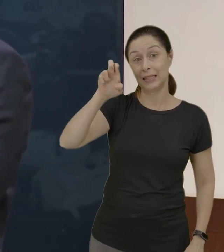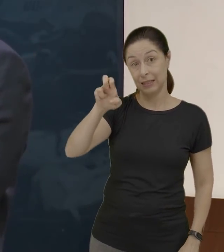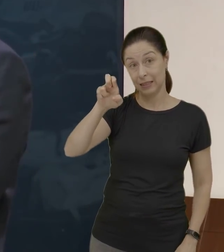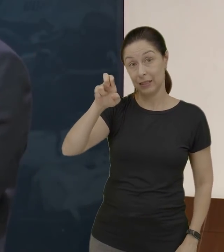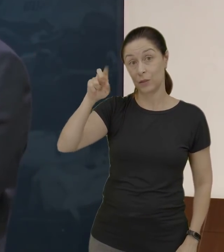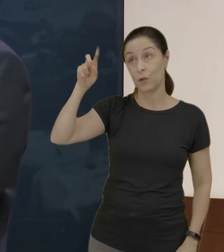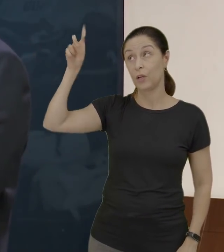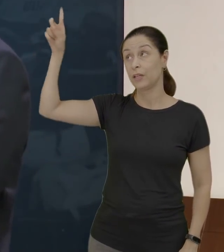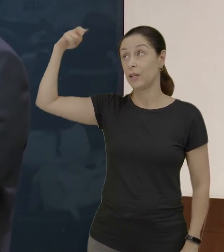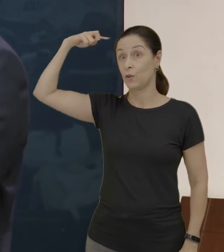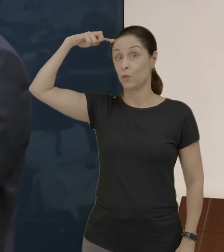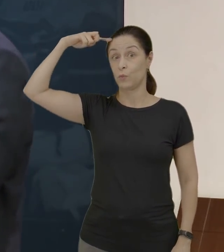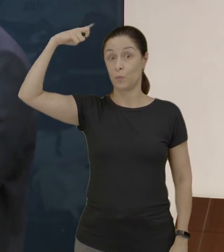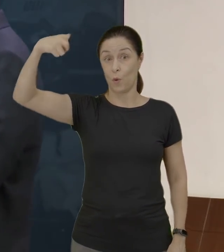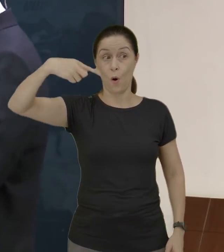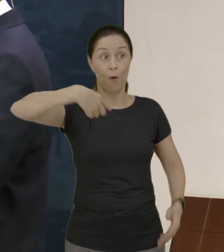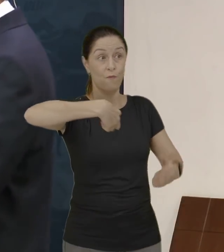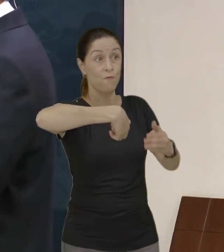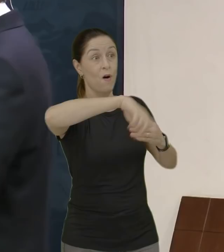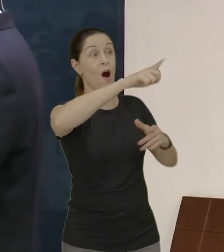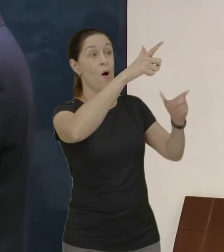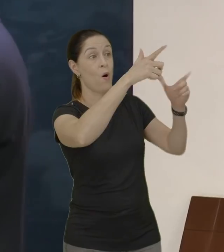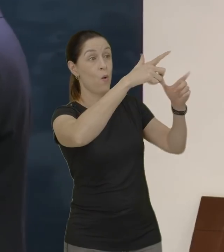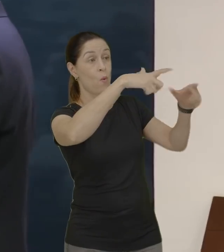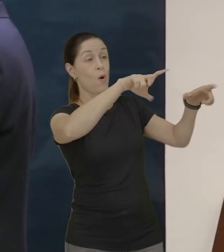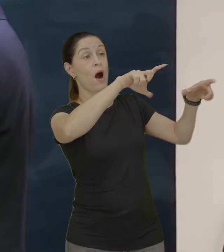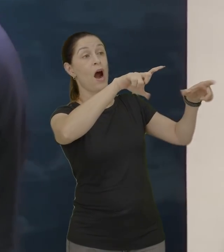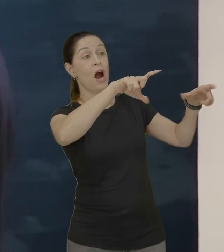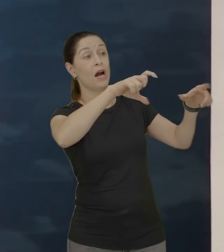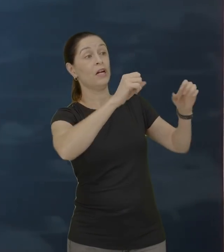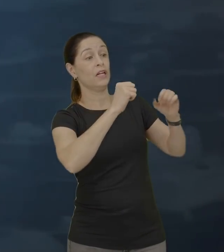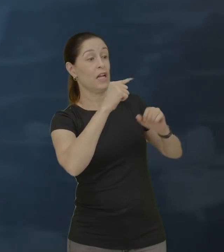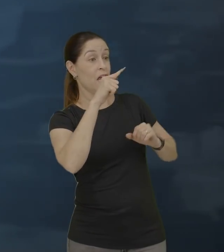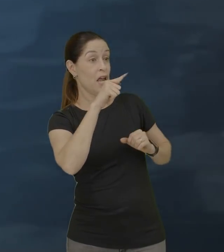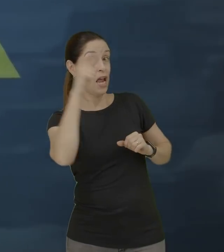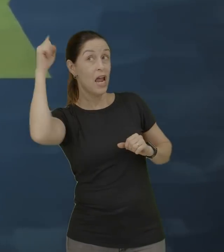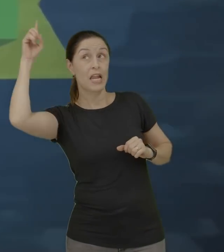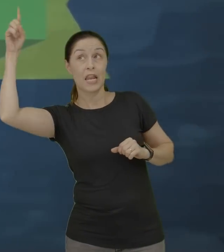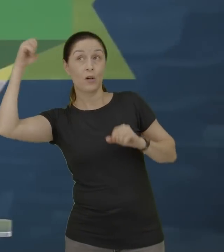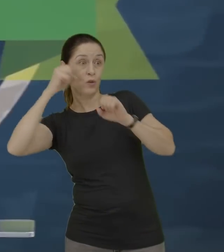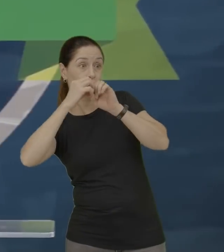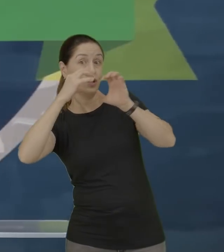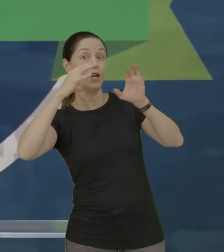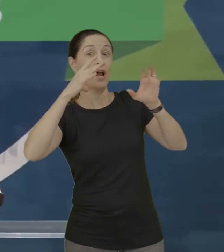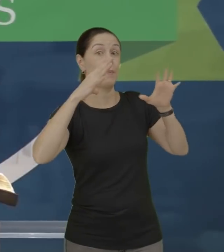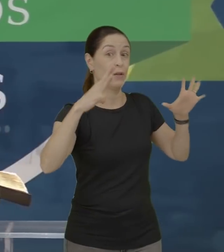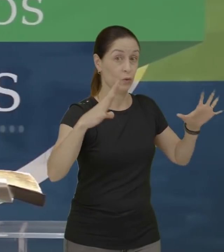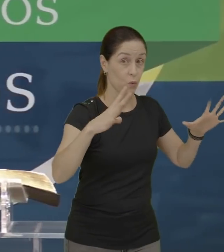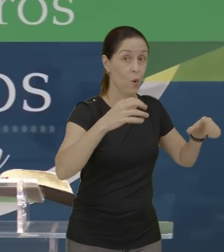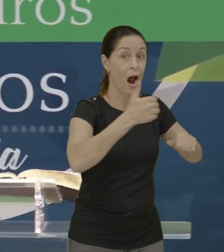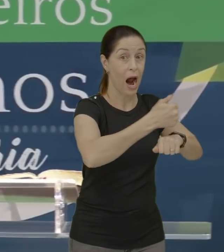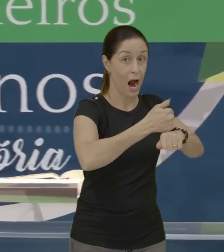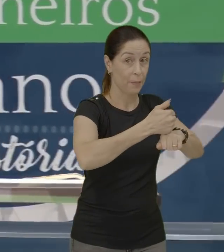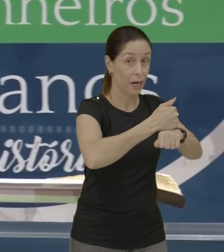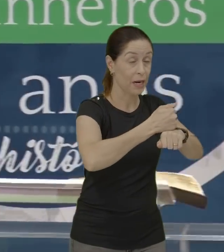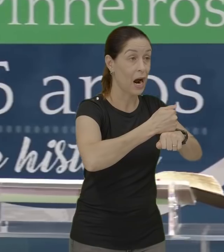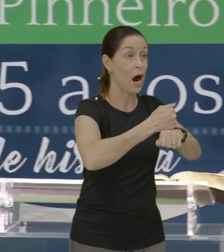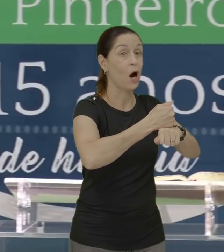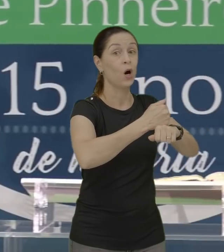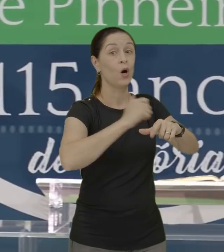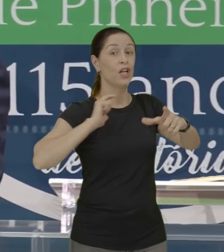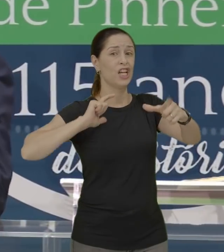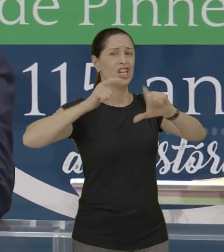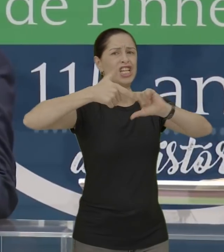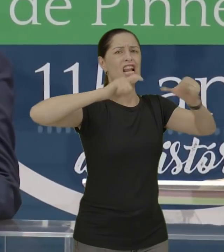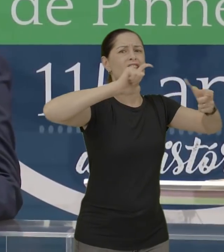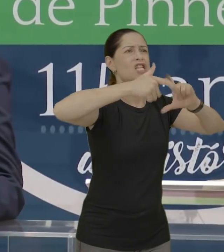que eu te mostrarei. Te abençoarei, e através de ti abençoarei as famílias da terra, as nações do mundo. E